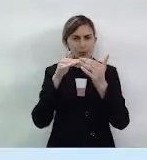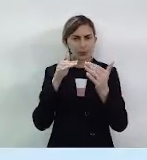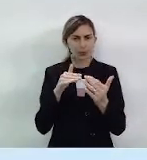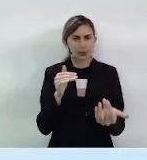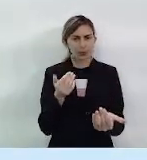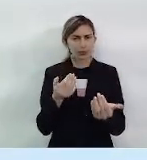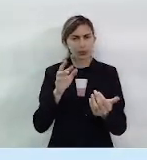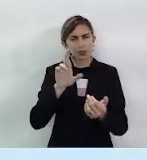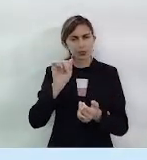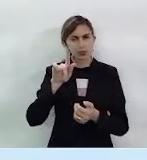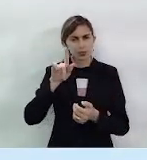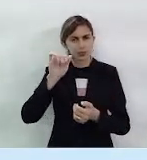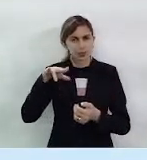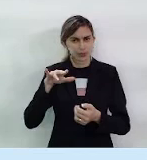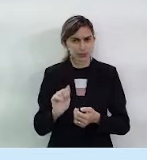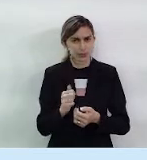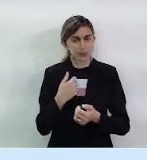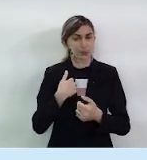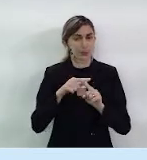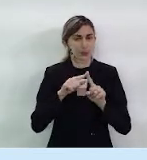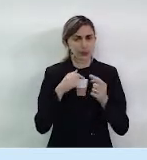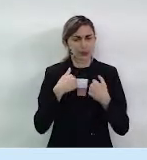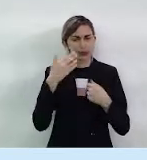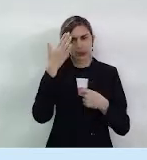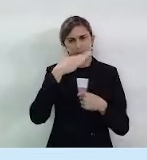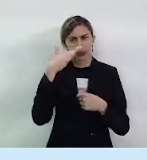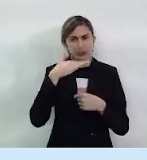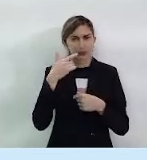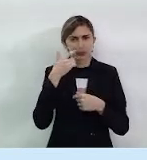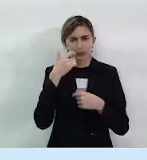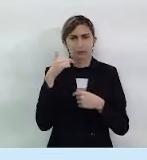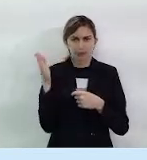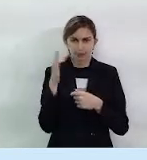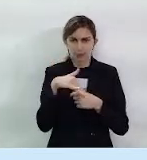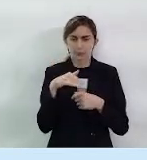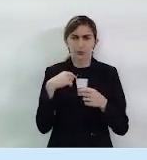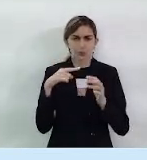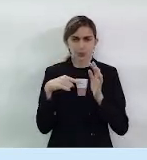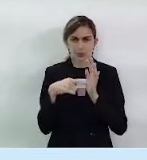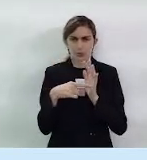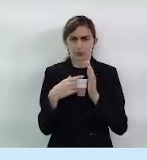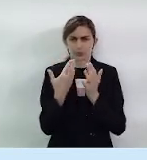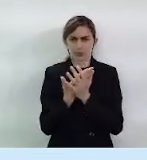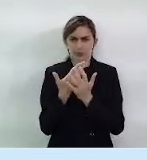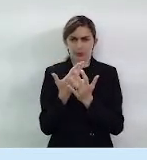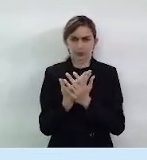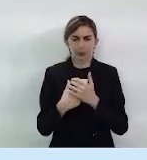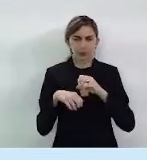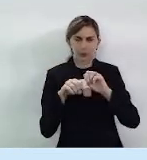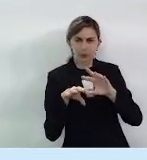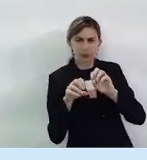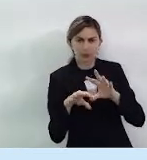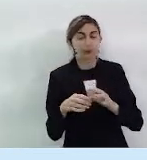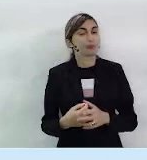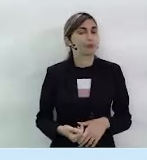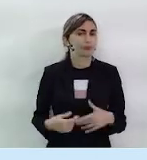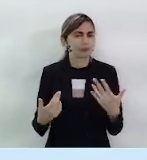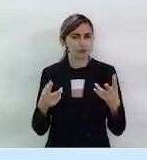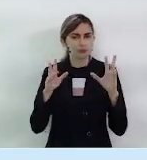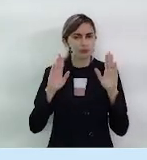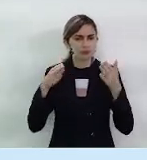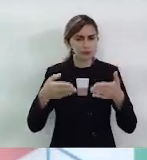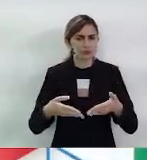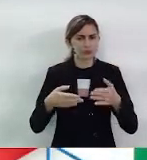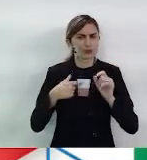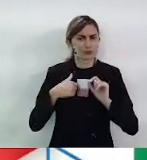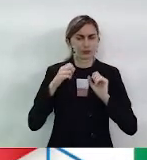de regência. Mas para que a gente possa entender, vamos aos objetivos da aula, né? E os objetivos da nossa aula de hoje